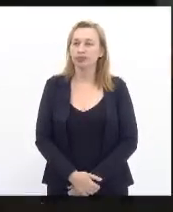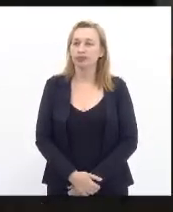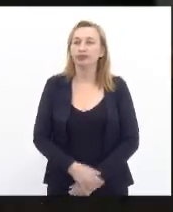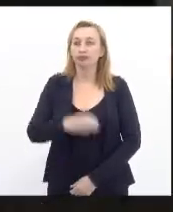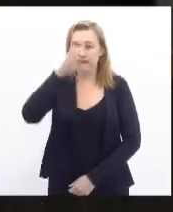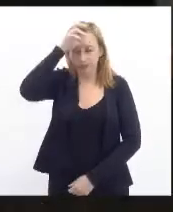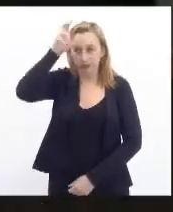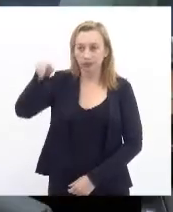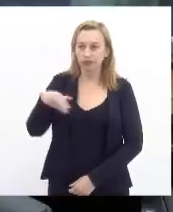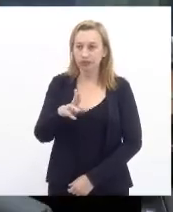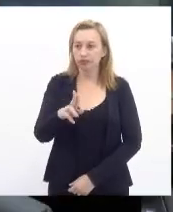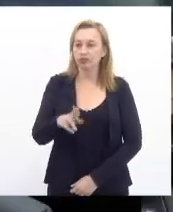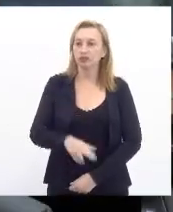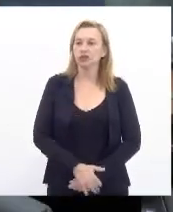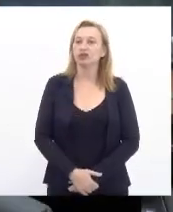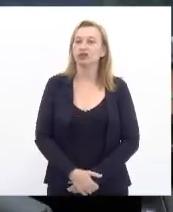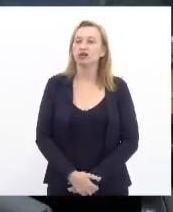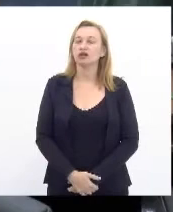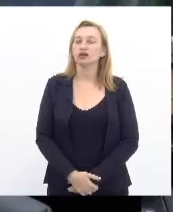Tia Ju.